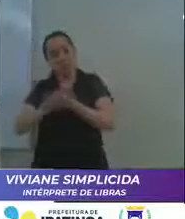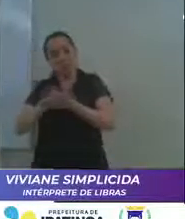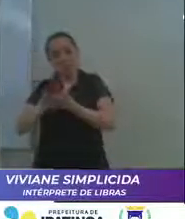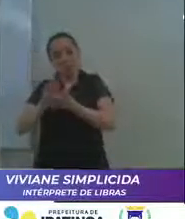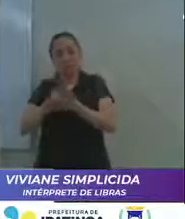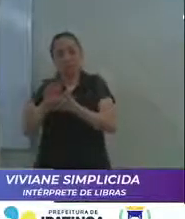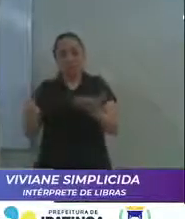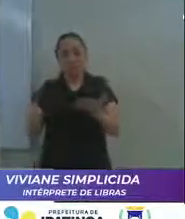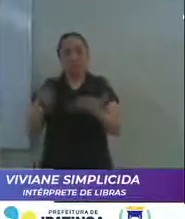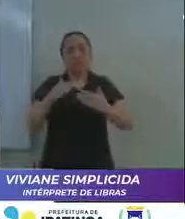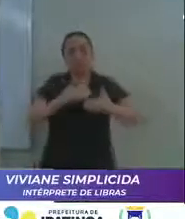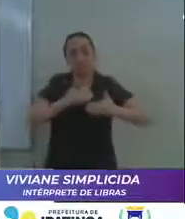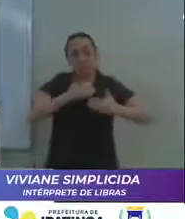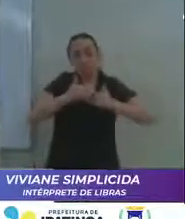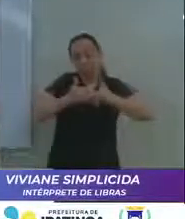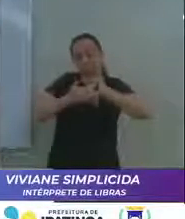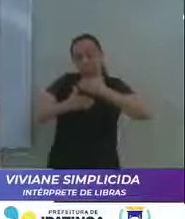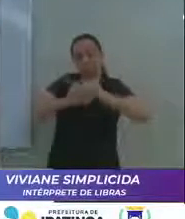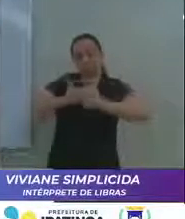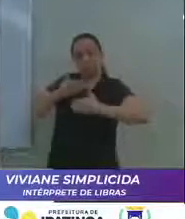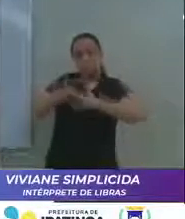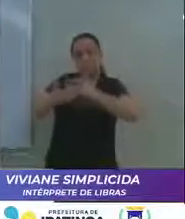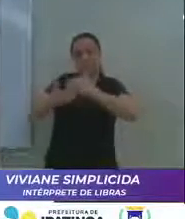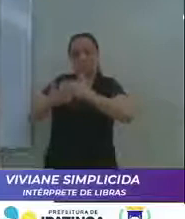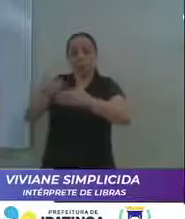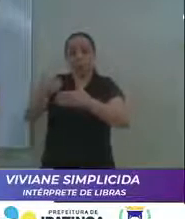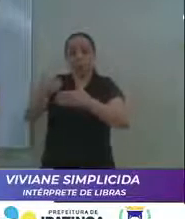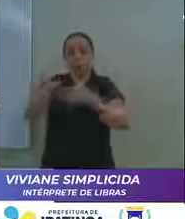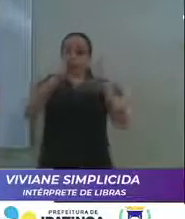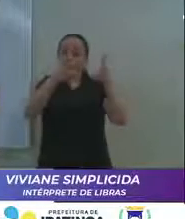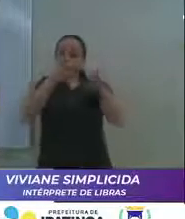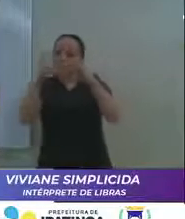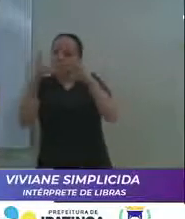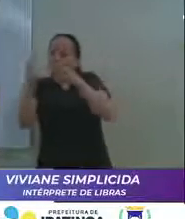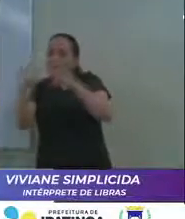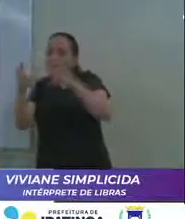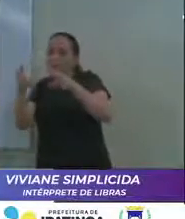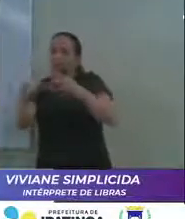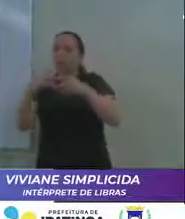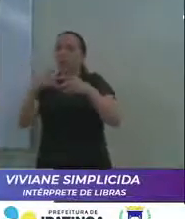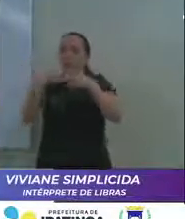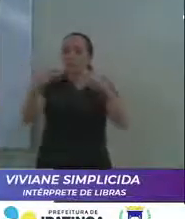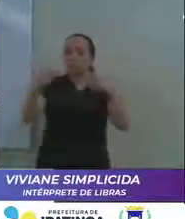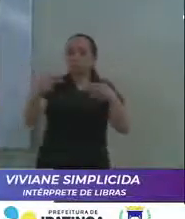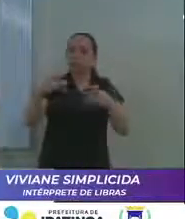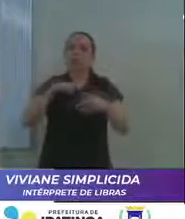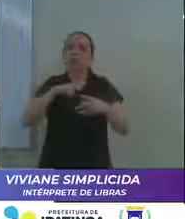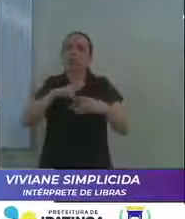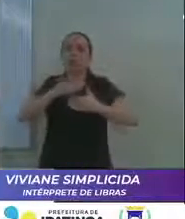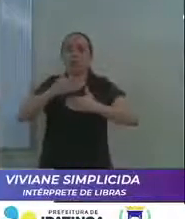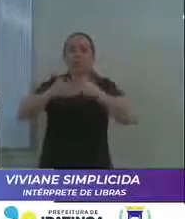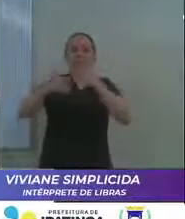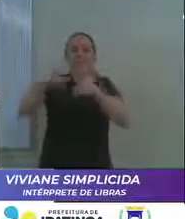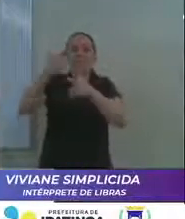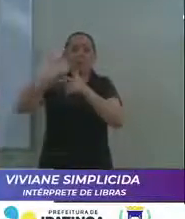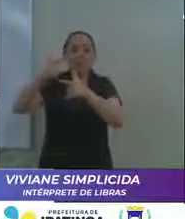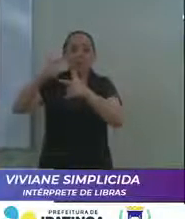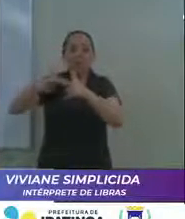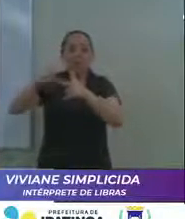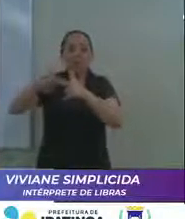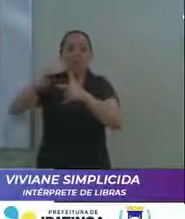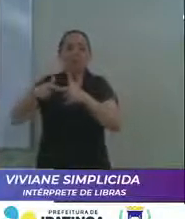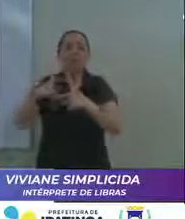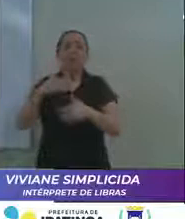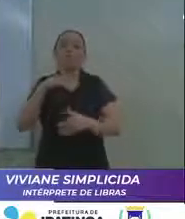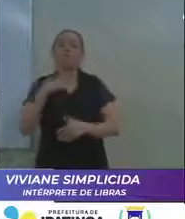à medida que a gente vai lecionando, vai ficando mais frequente, né? Então, a gente não tem um fator que